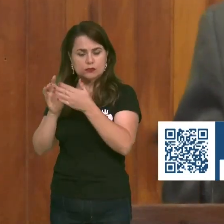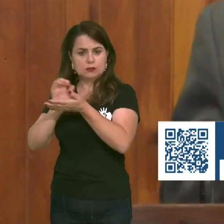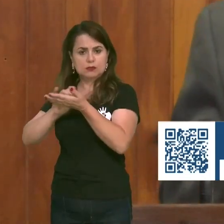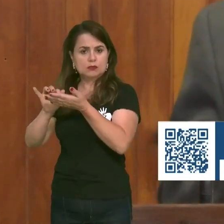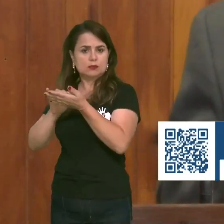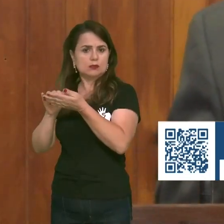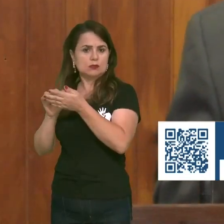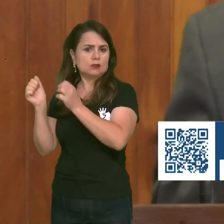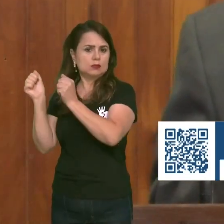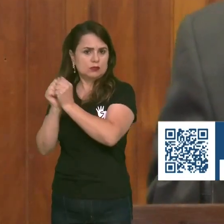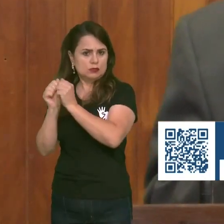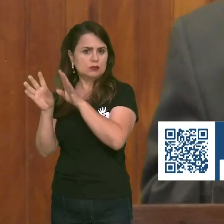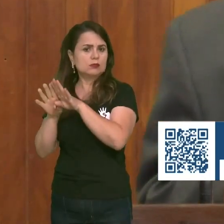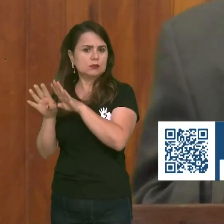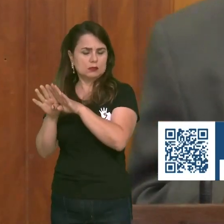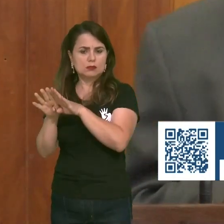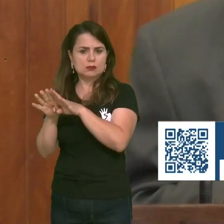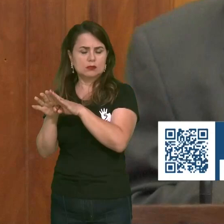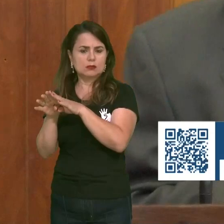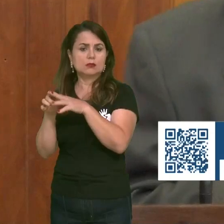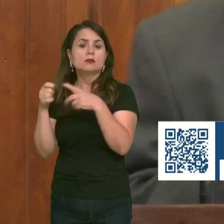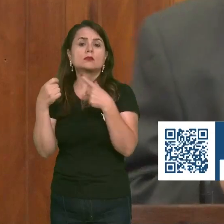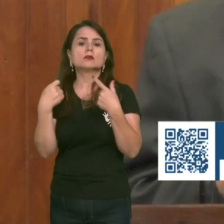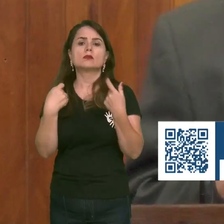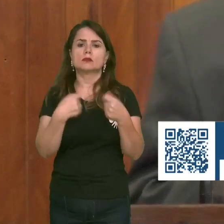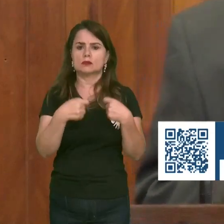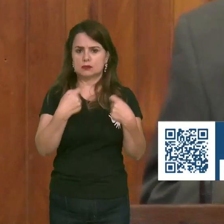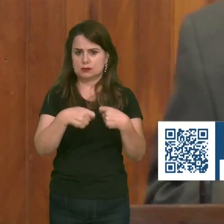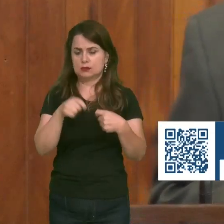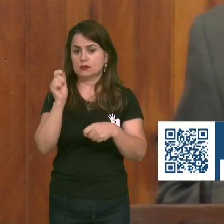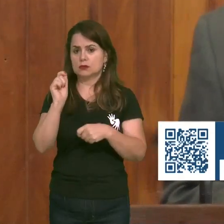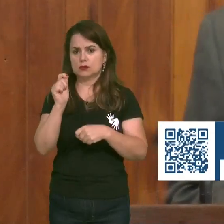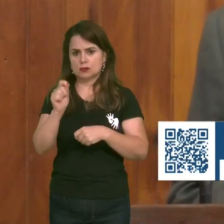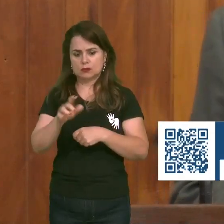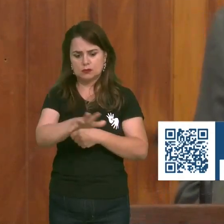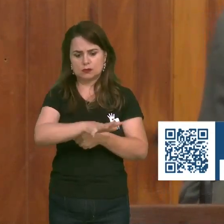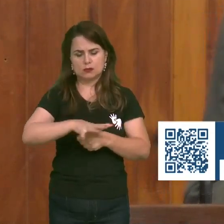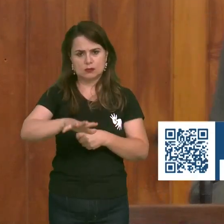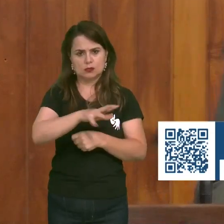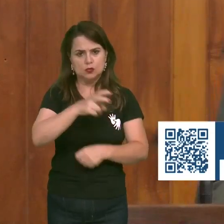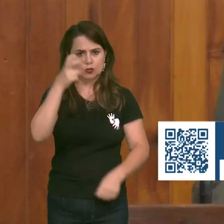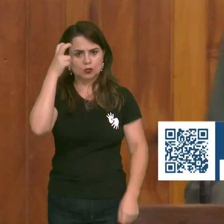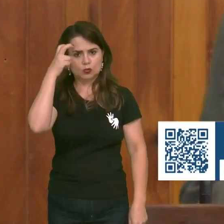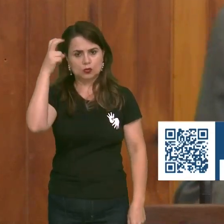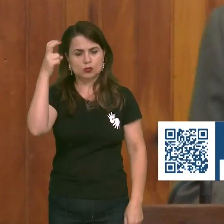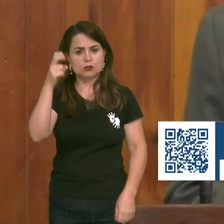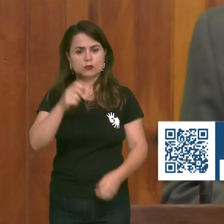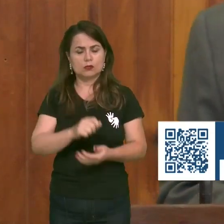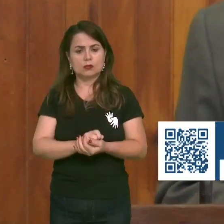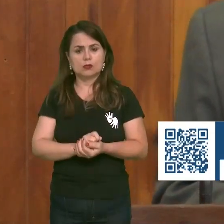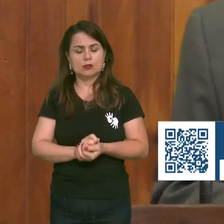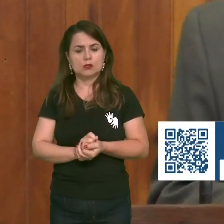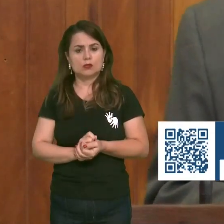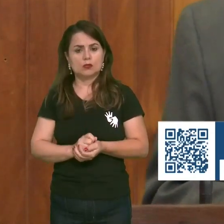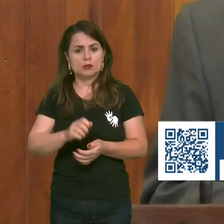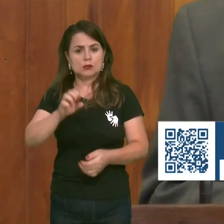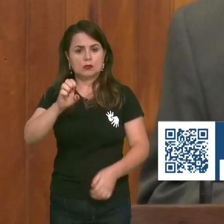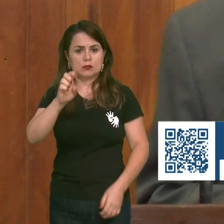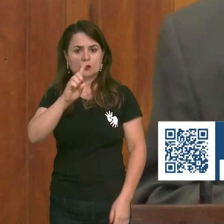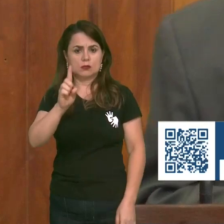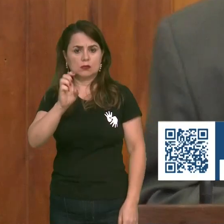que informe a possibilidade de realizar revitalização do espaço cultural Ezequiel Bambini